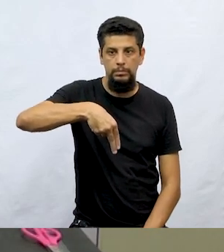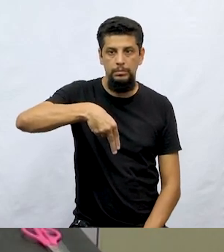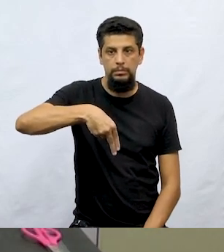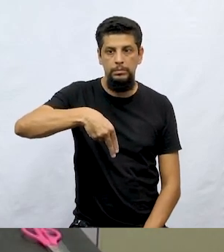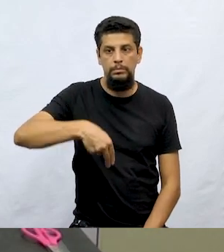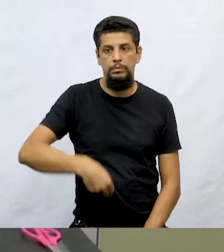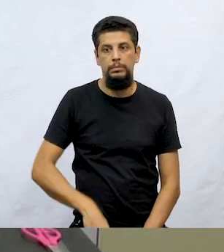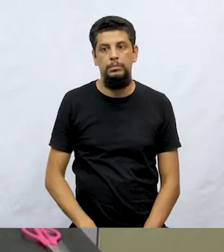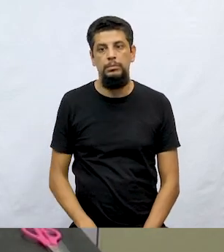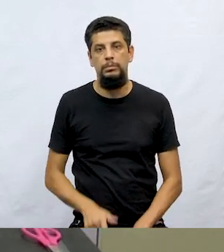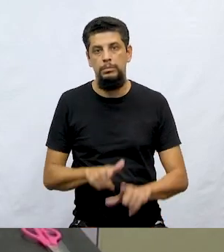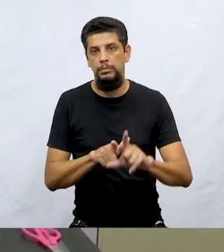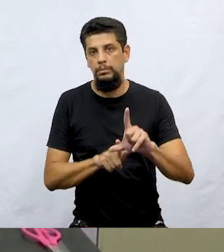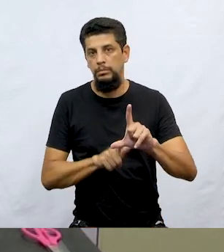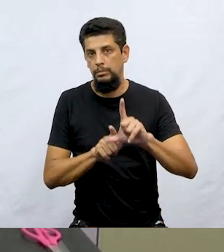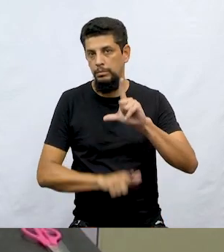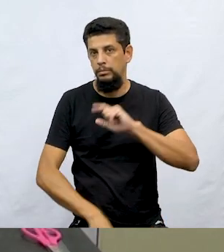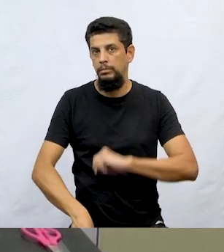Vamos lá?